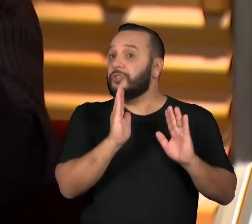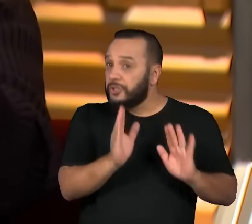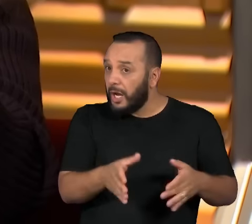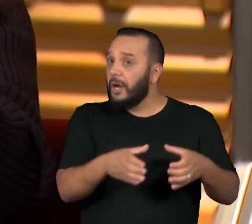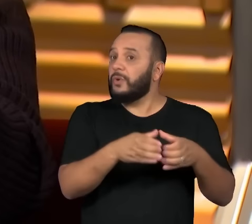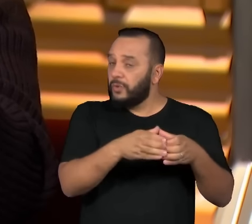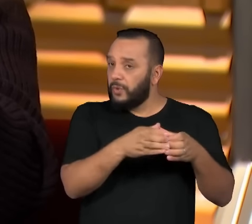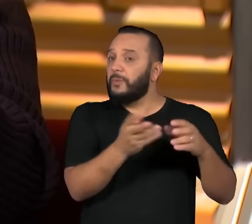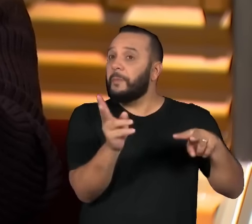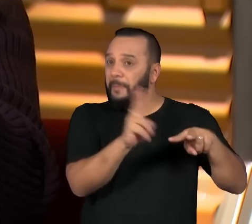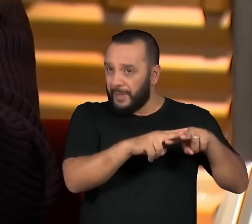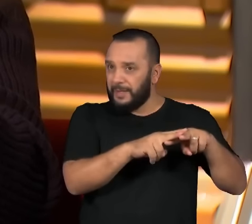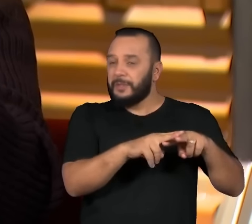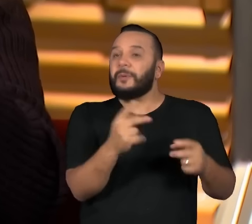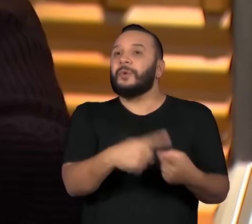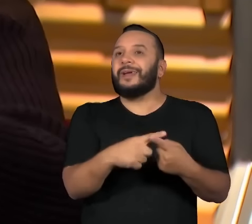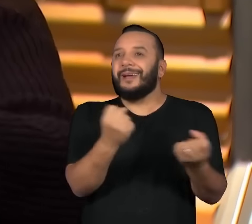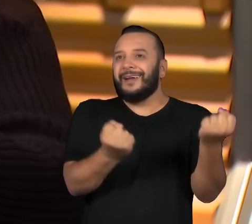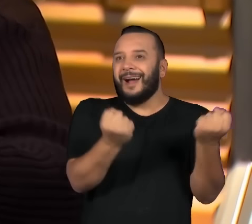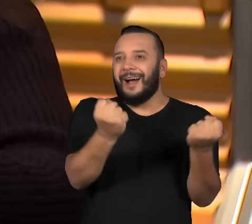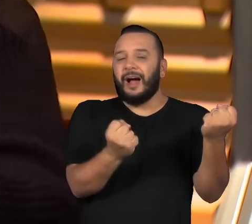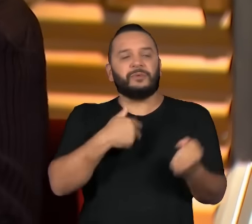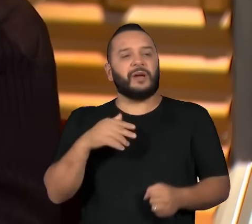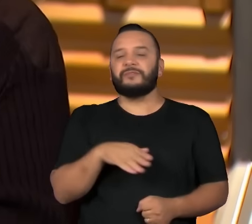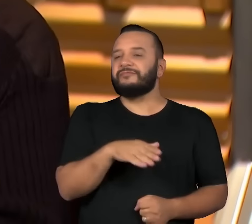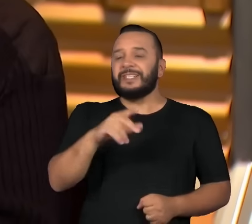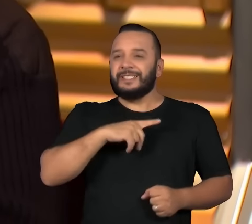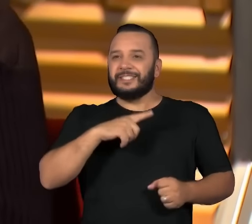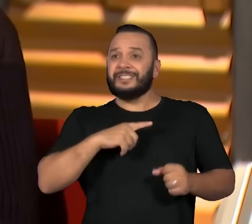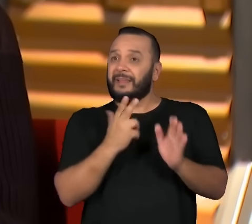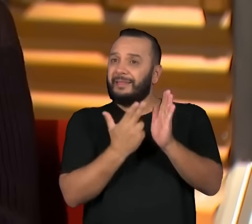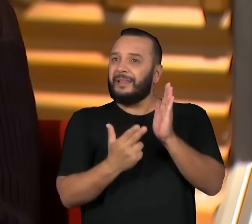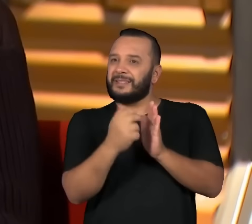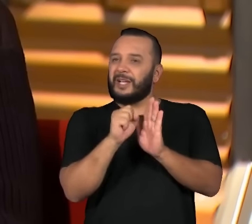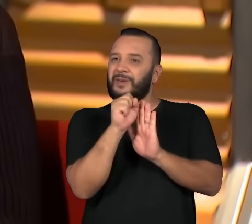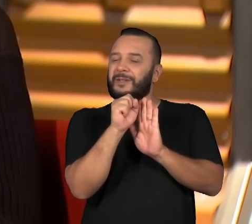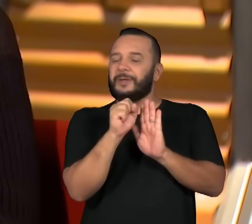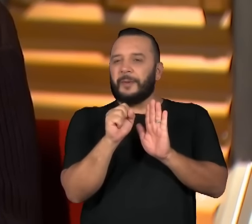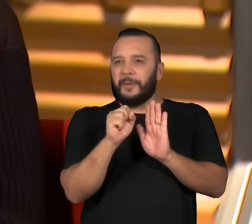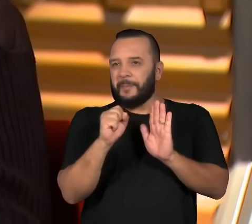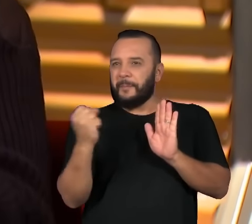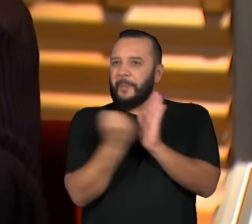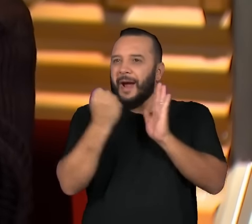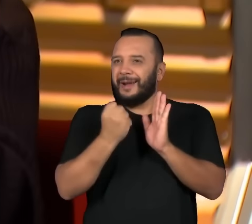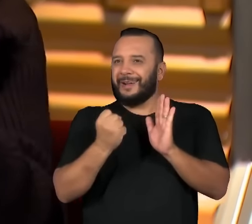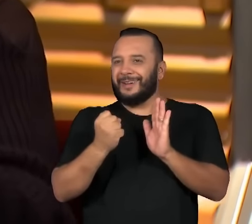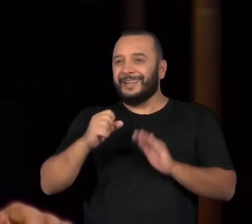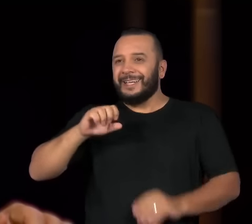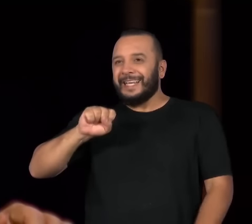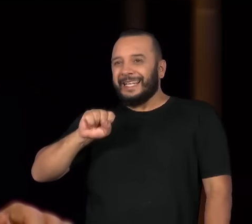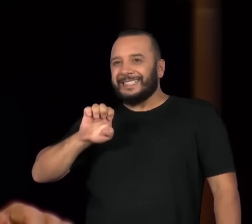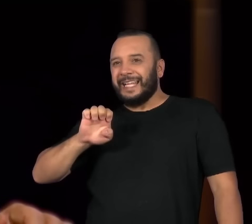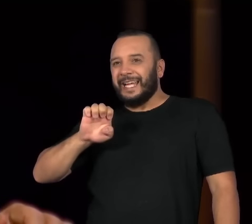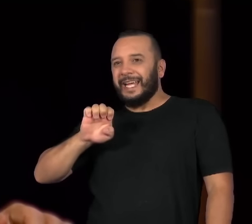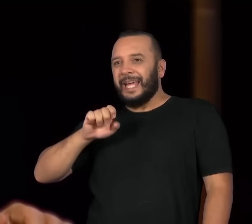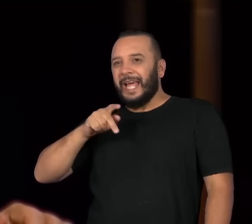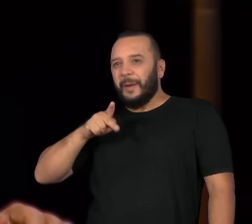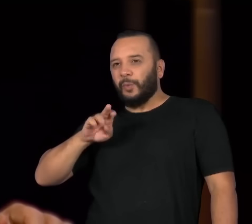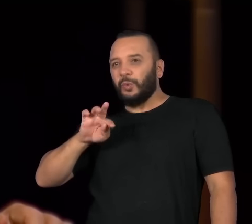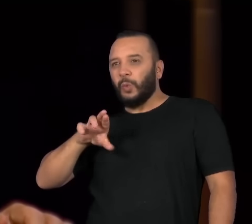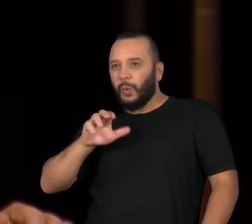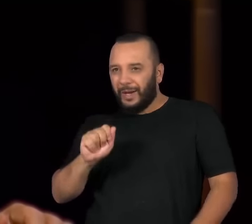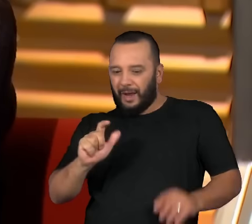tinham um símbolo do Sepultura no carro e estavam andando na cidade, eles foram presos por causa disso. Você vê como metal cultura do Irã, cara. No